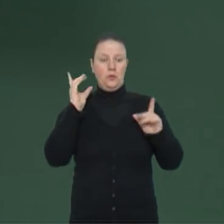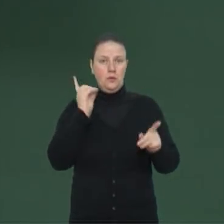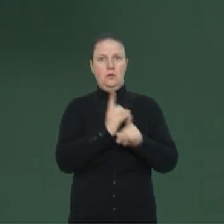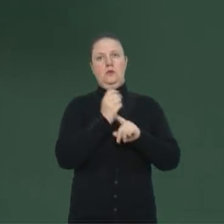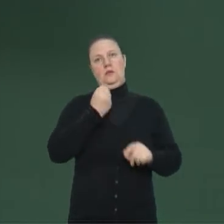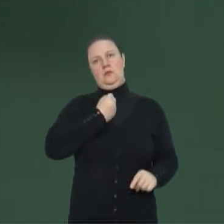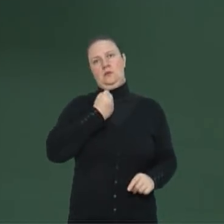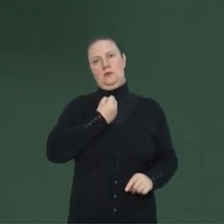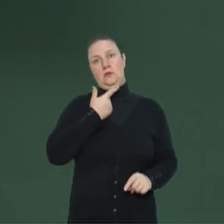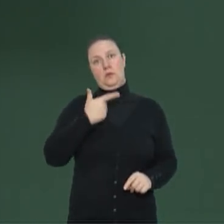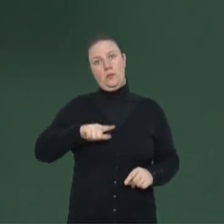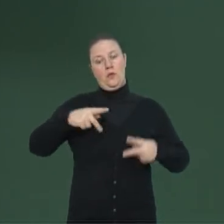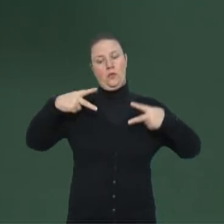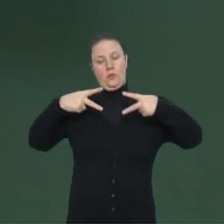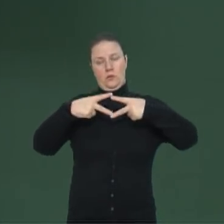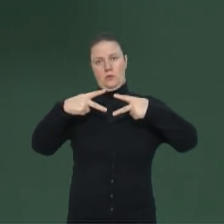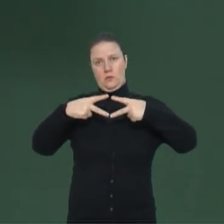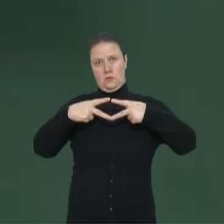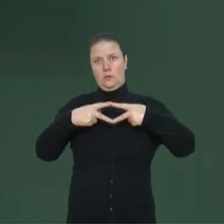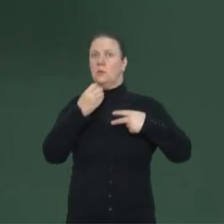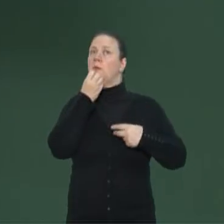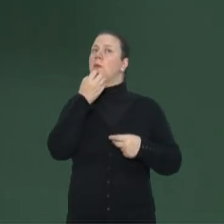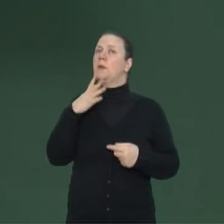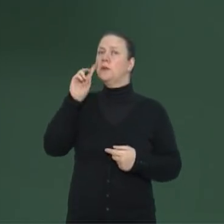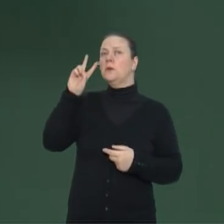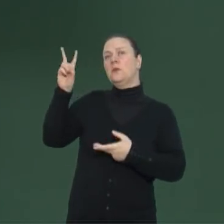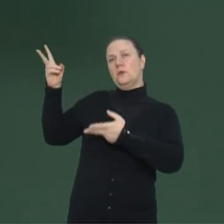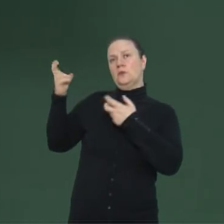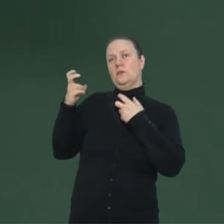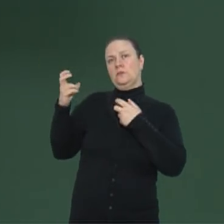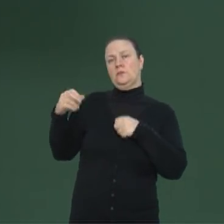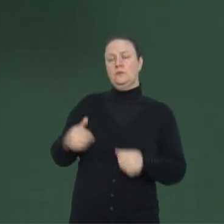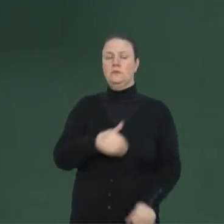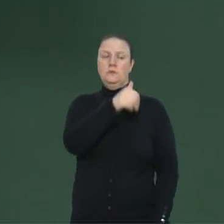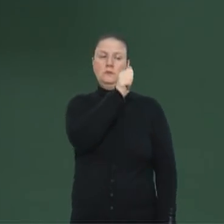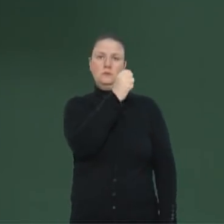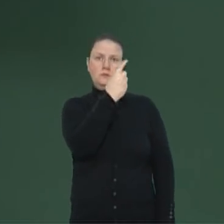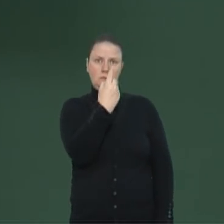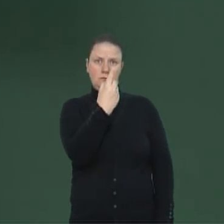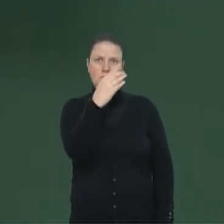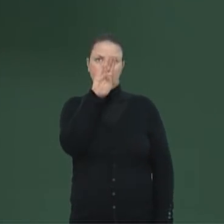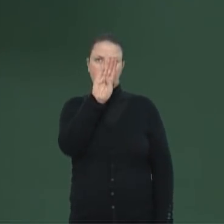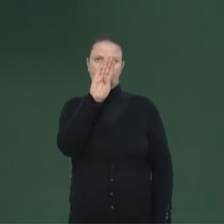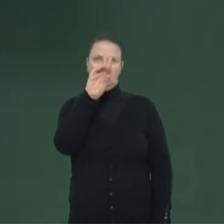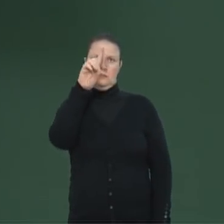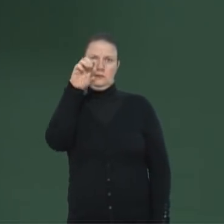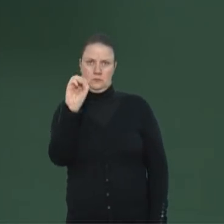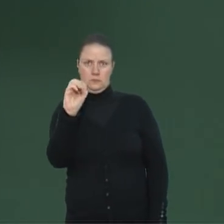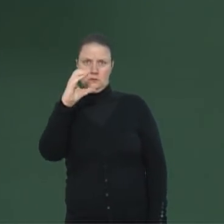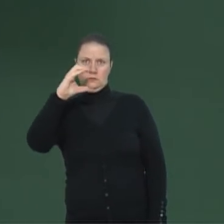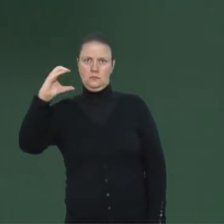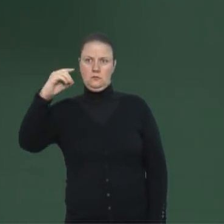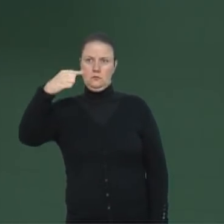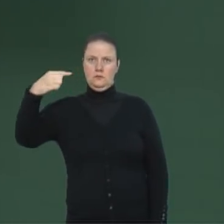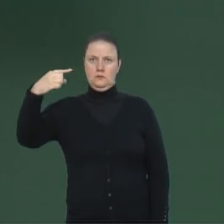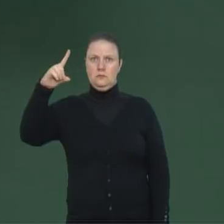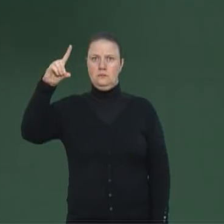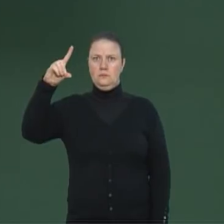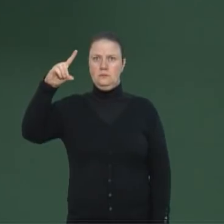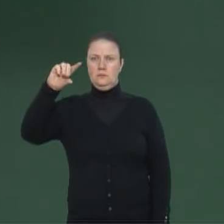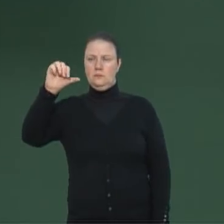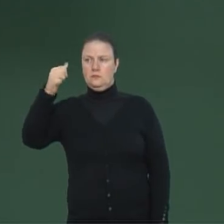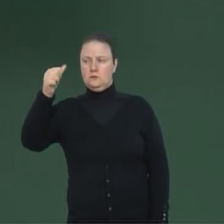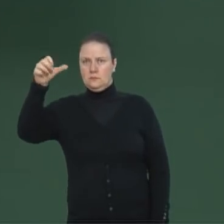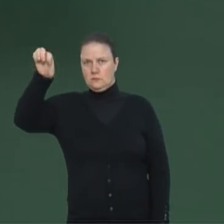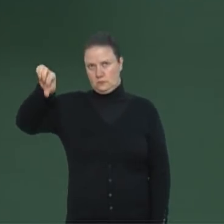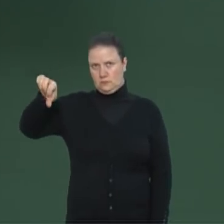de Bhaskara, ok? Só que o bom dessa daqui, ó, qual é o valor do A? É 1, o B é 10, o C é o menos 119, tudo número,